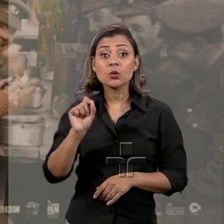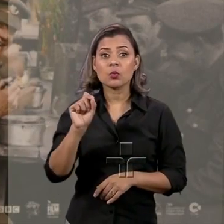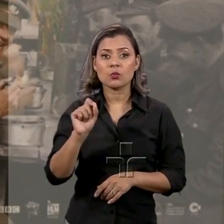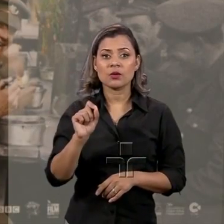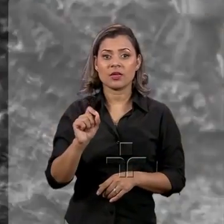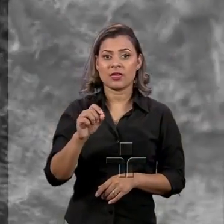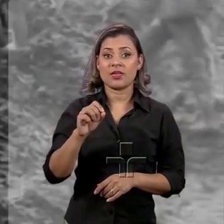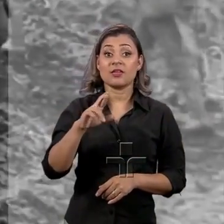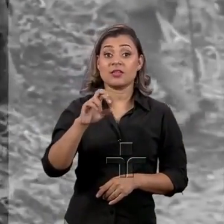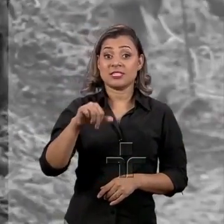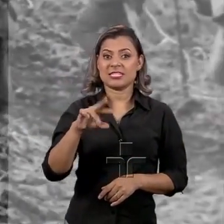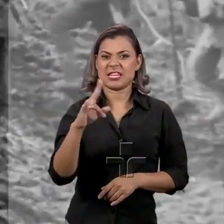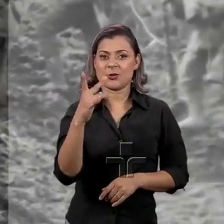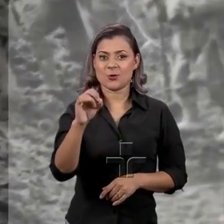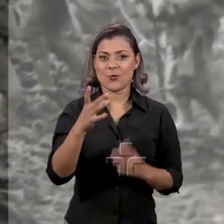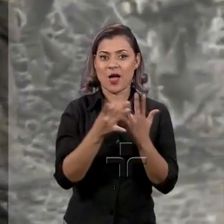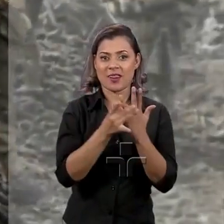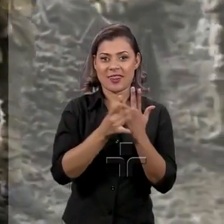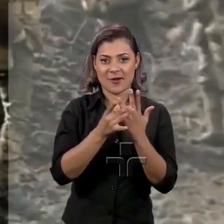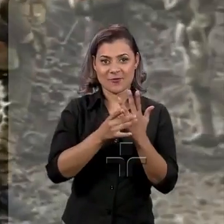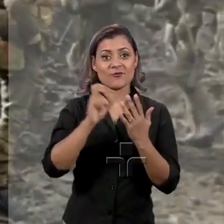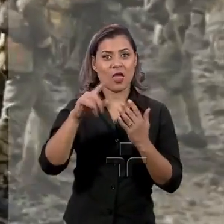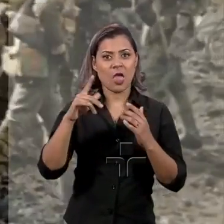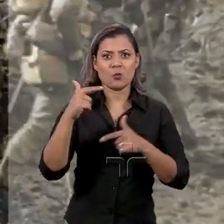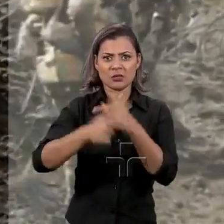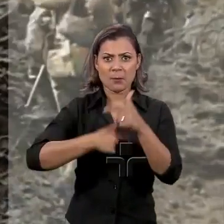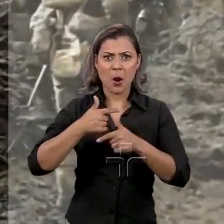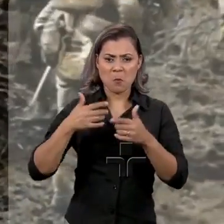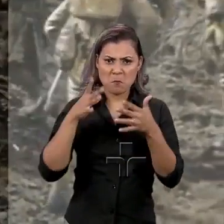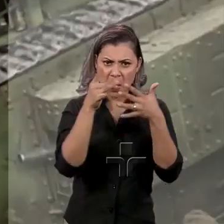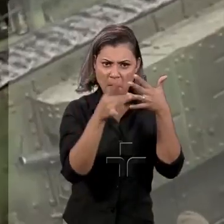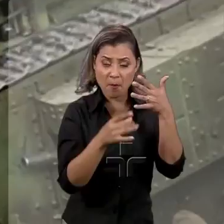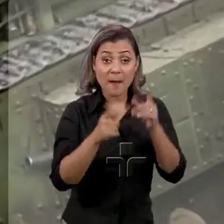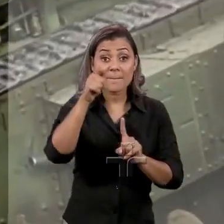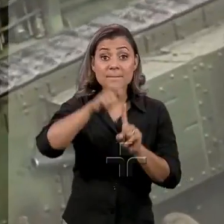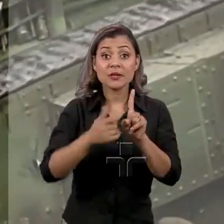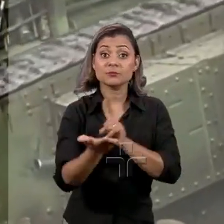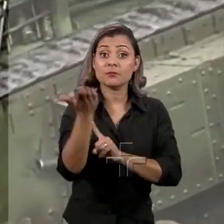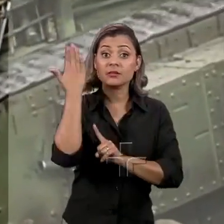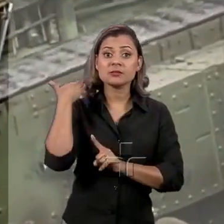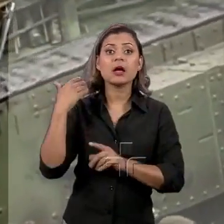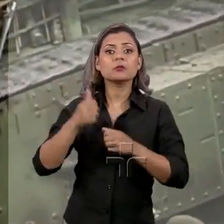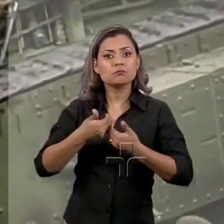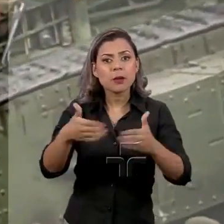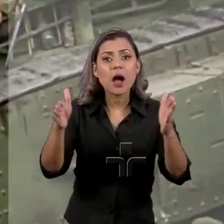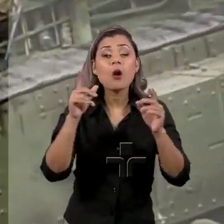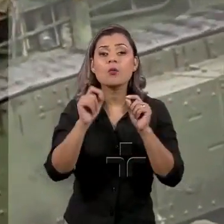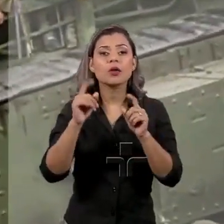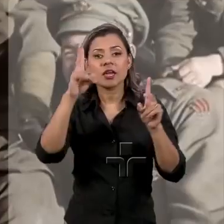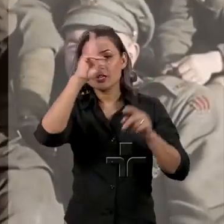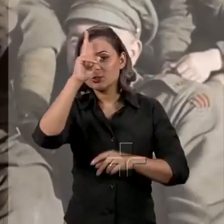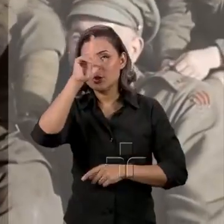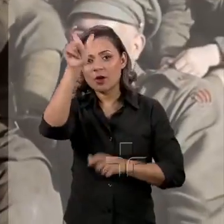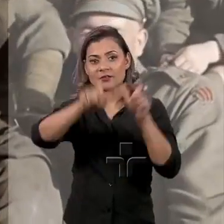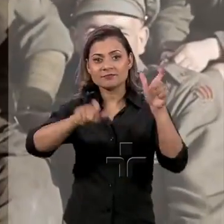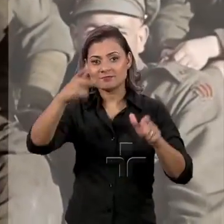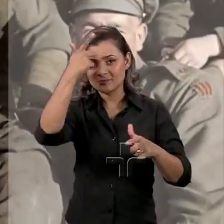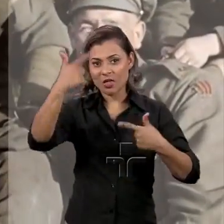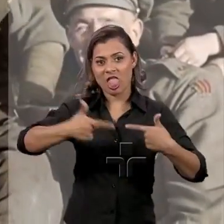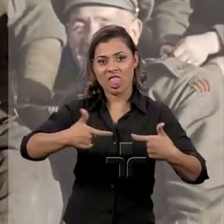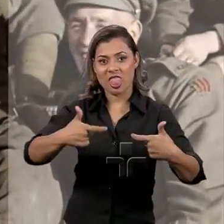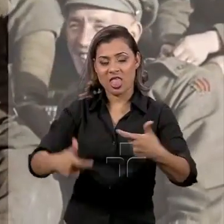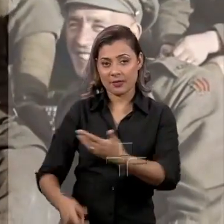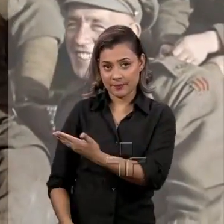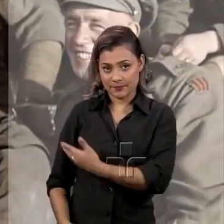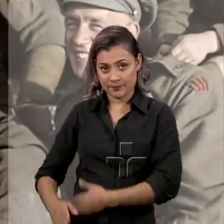dos Anéis. O trabalho meticuloso foi lançado mês passado para contar as histórias dos combatentes. O filme é uma